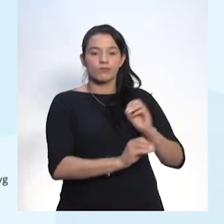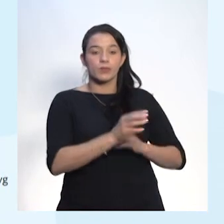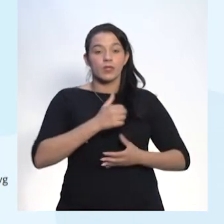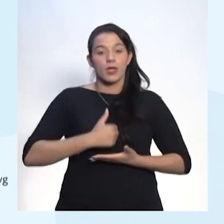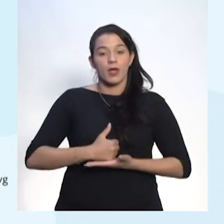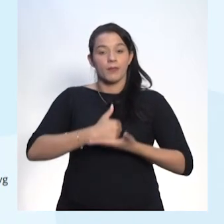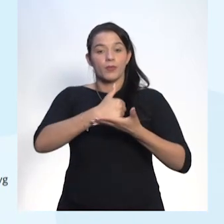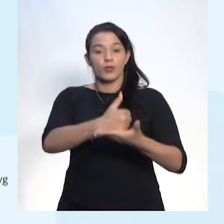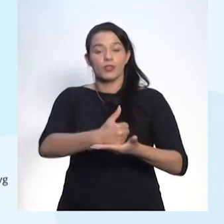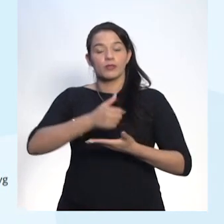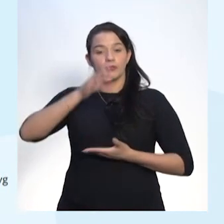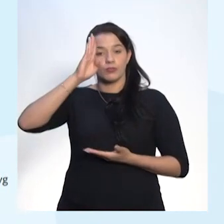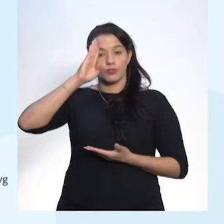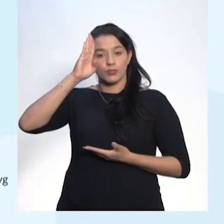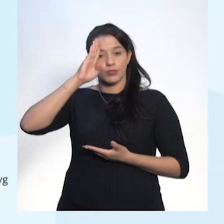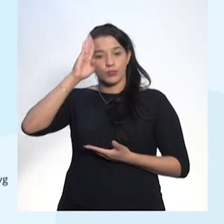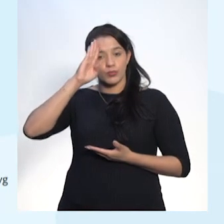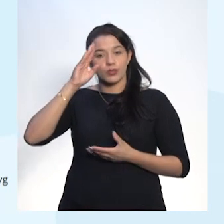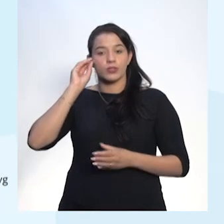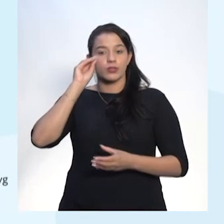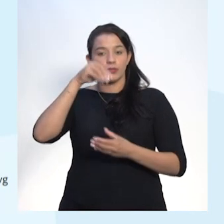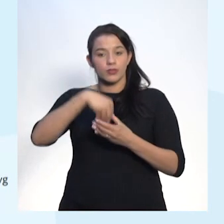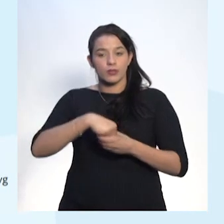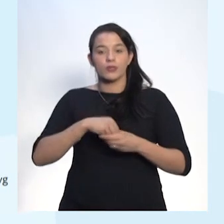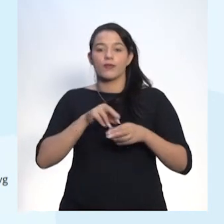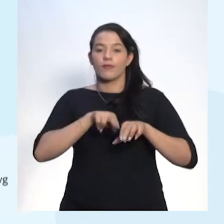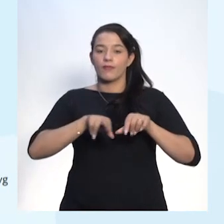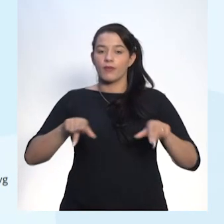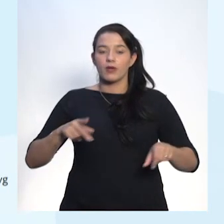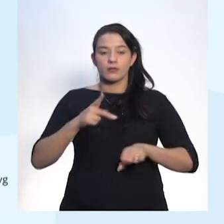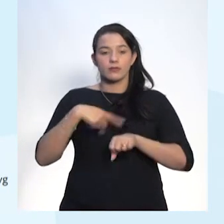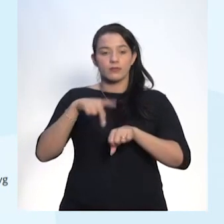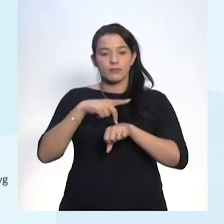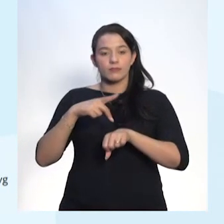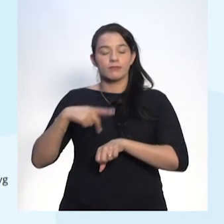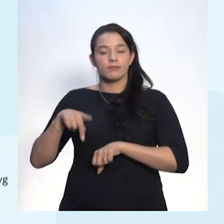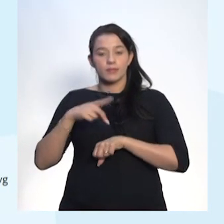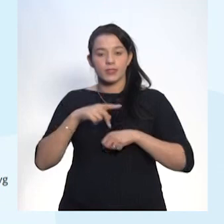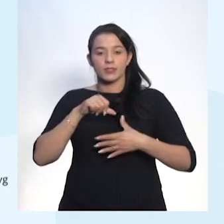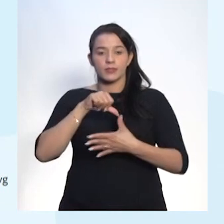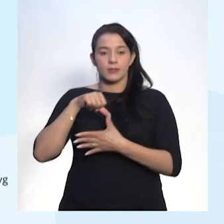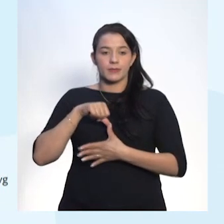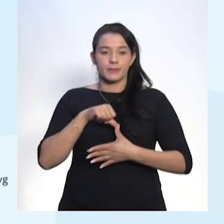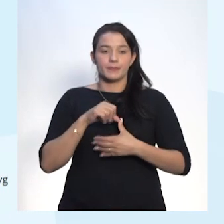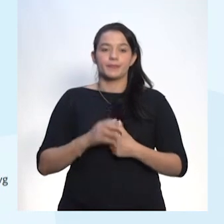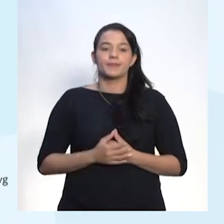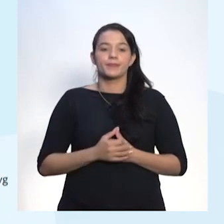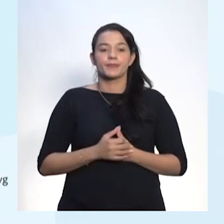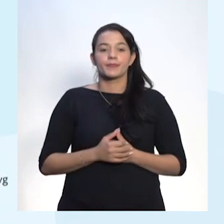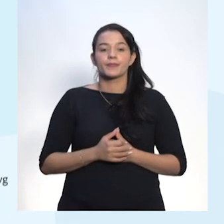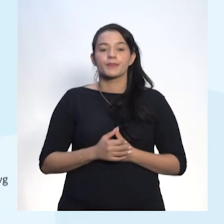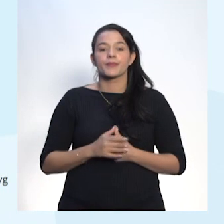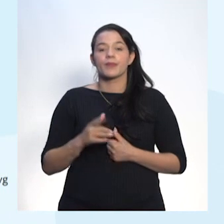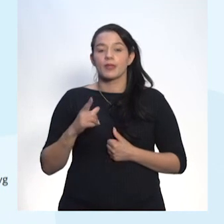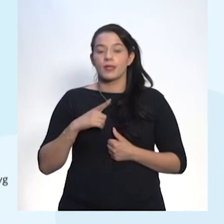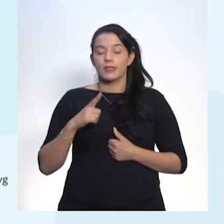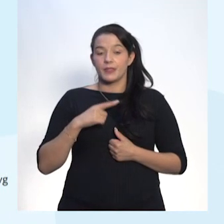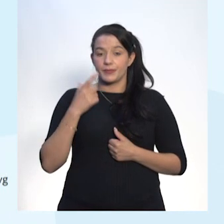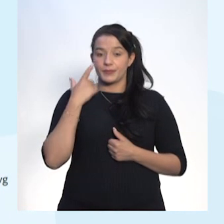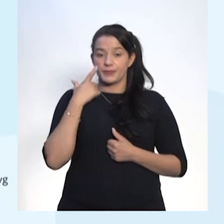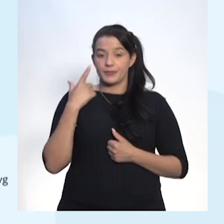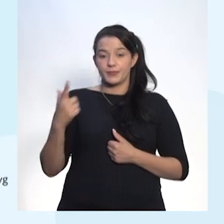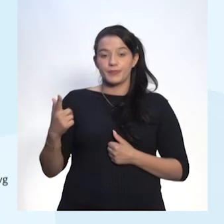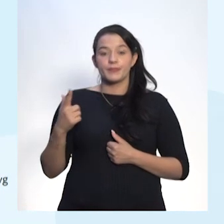regimes militares que se instalaram em diversos países latino-americanos. Vejamos que, com o advento